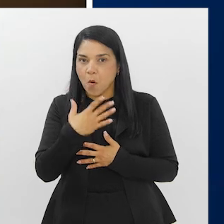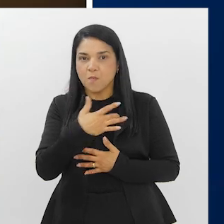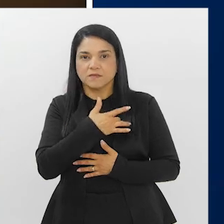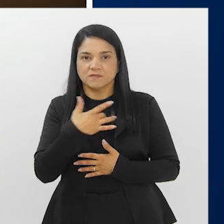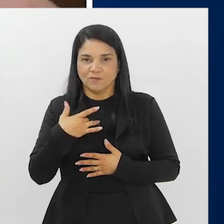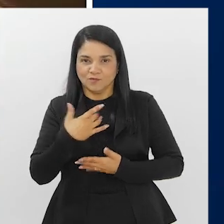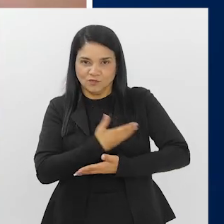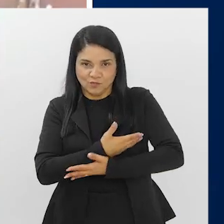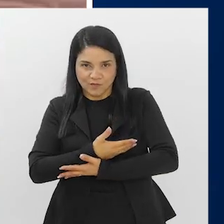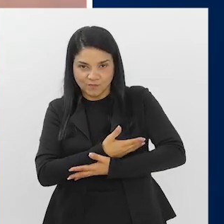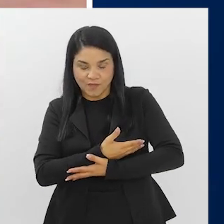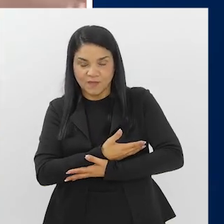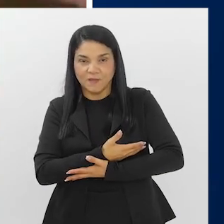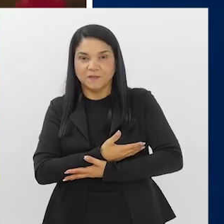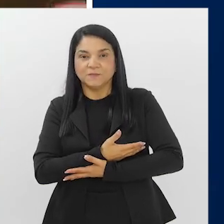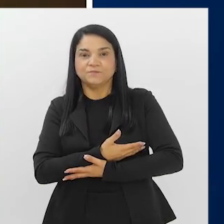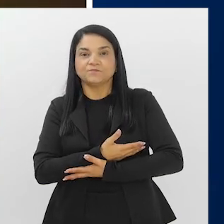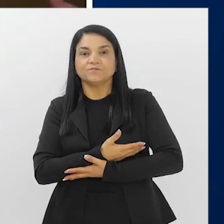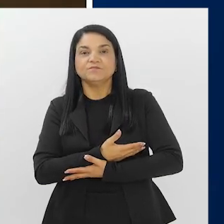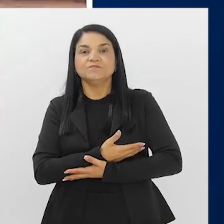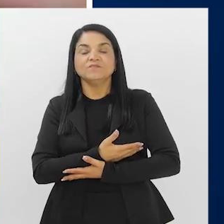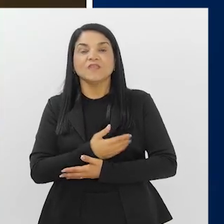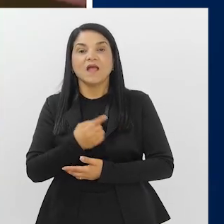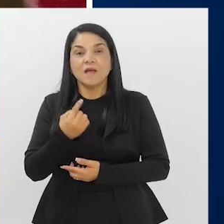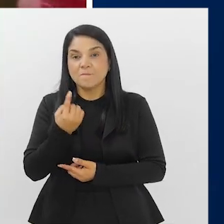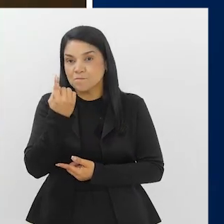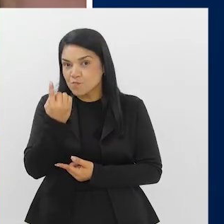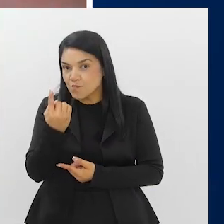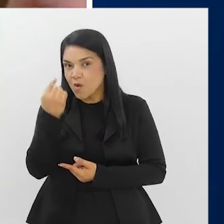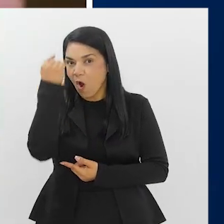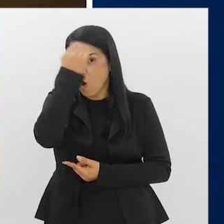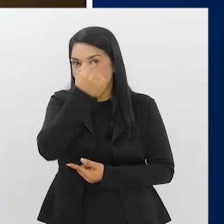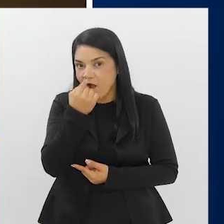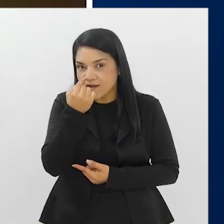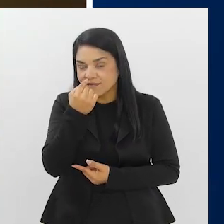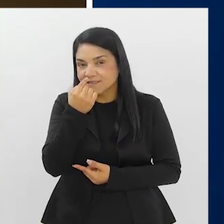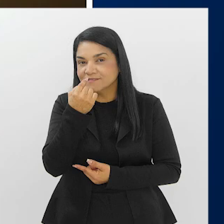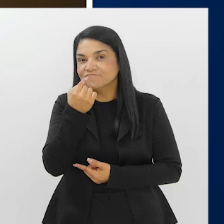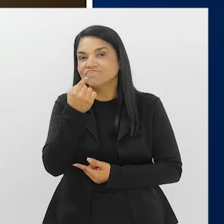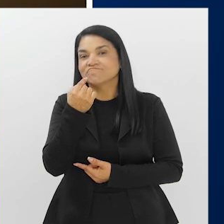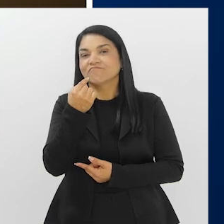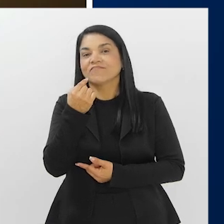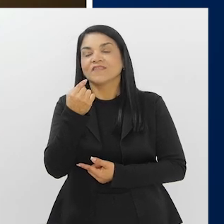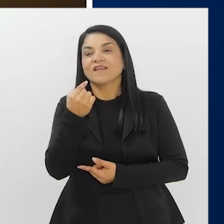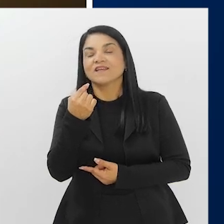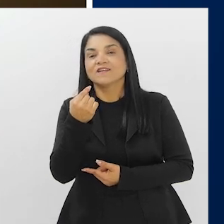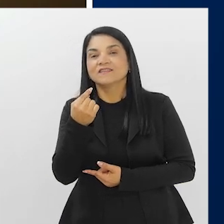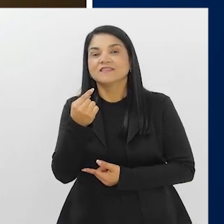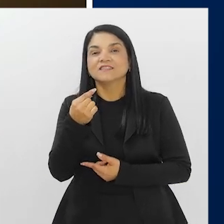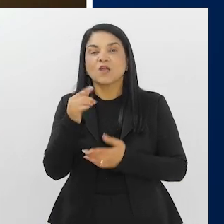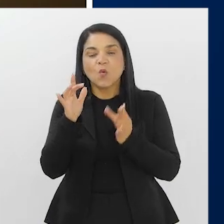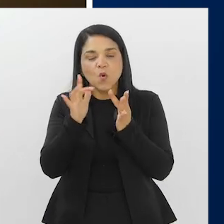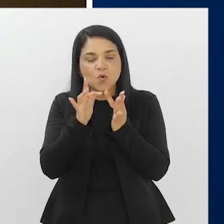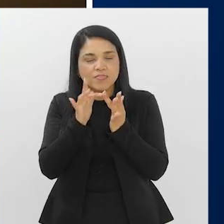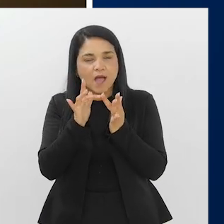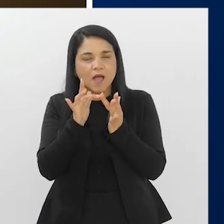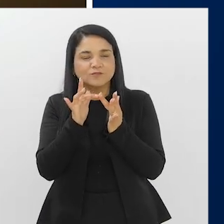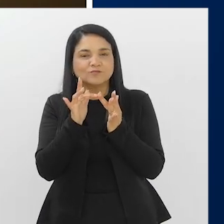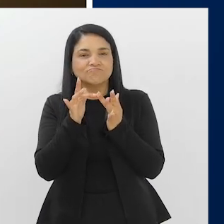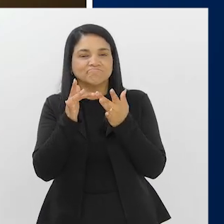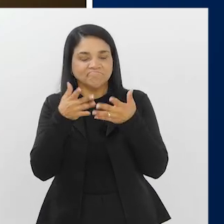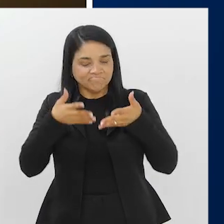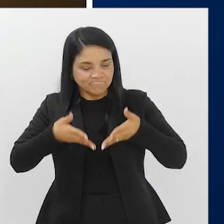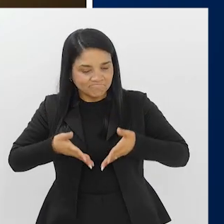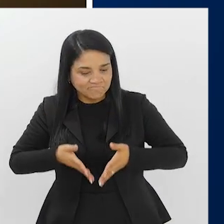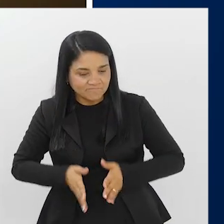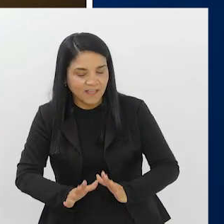benefício para eles. E a primeira hora do nascimento, da Golden Hour, é a primeira hora que conta a partir do nascimento, do contato pele